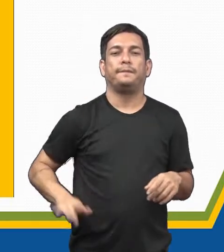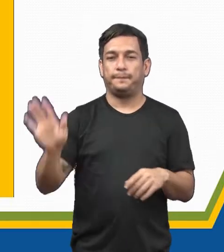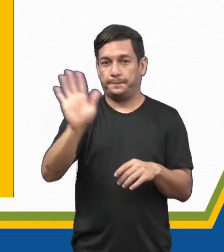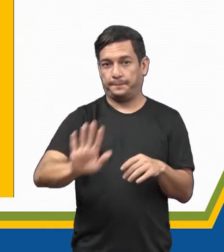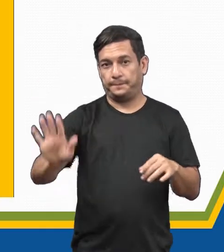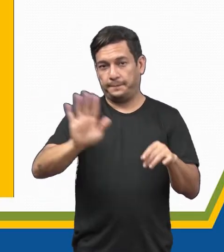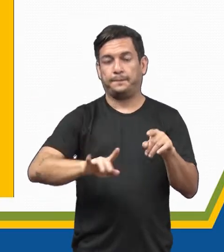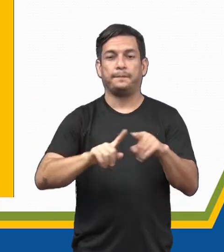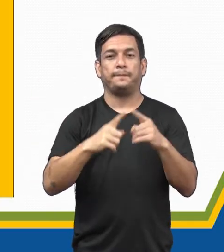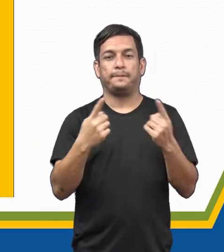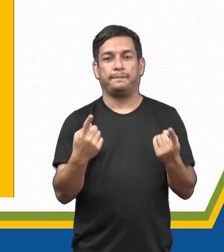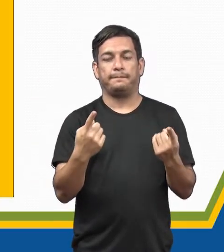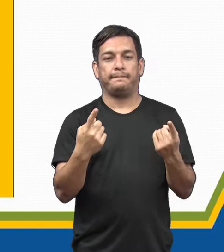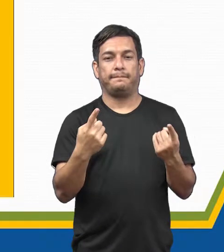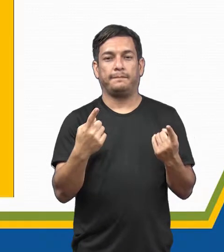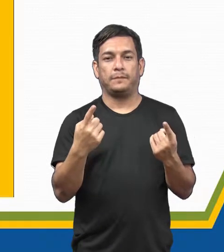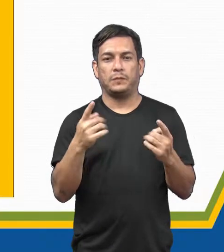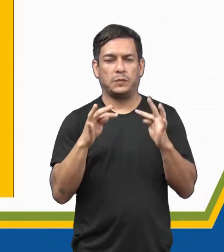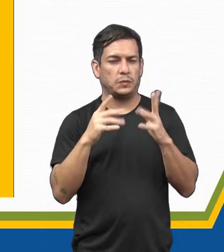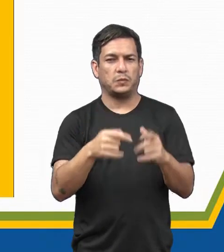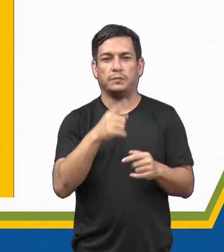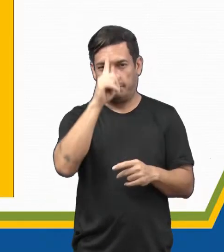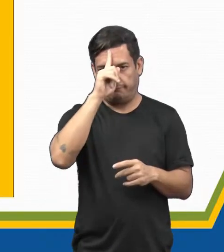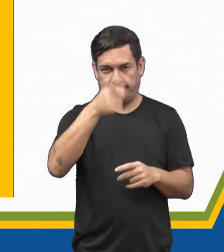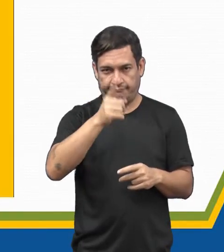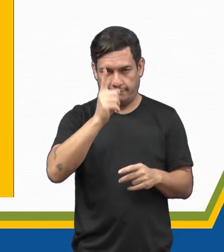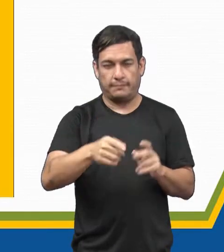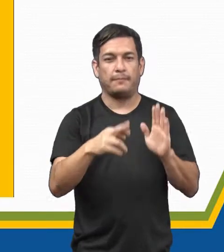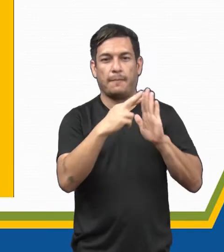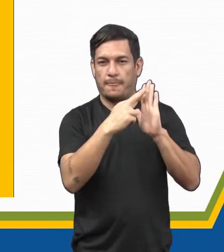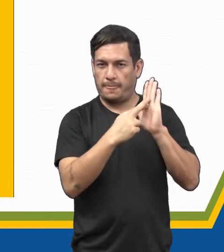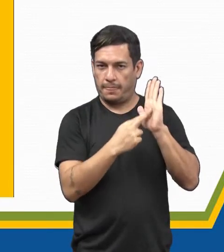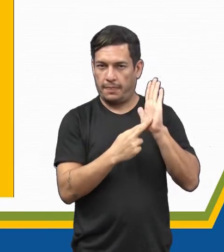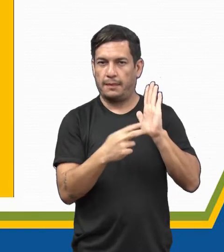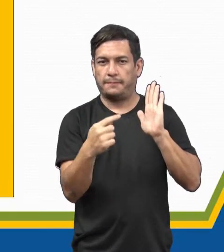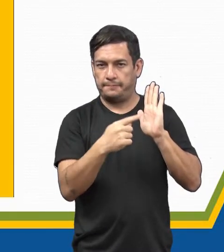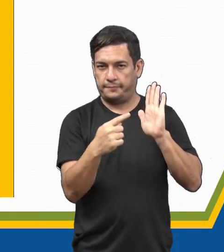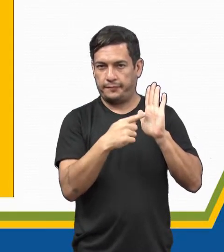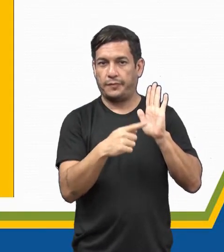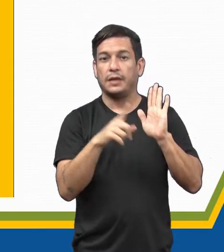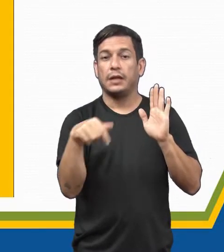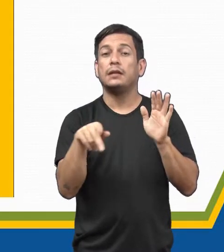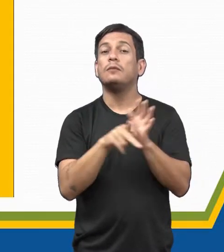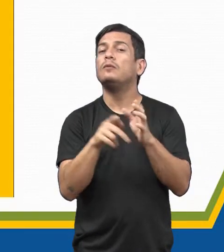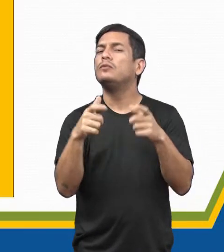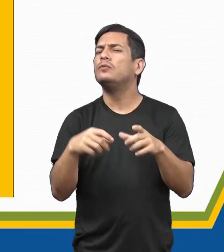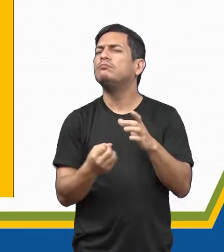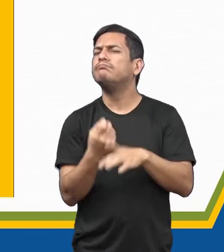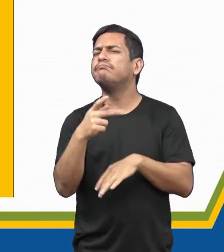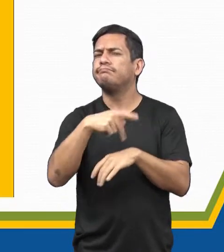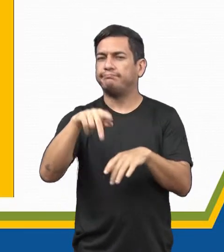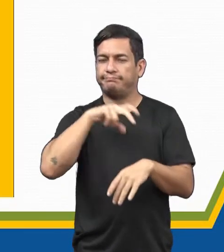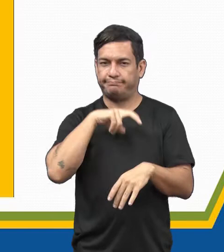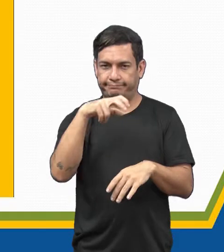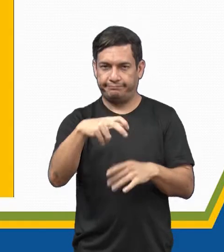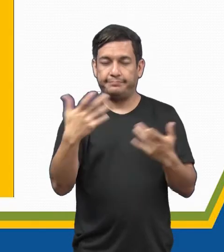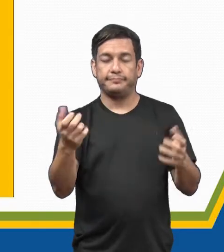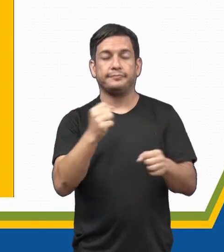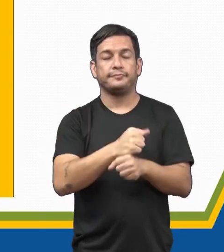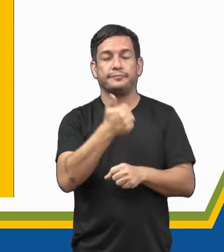Mas ainda assim, todas as ordens e as normas que eram seguidas vinham de Portugal.